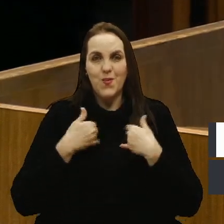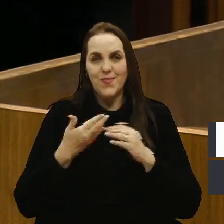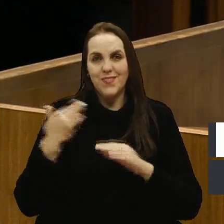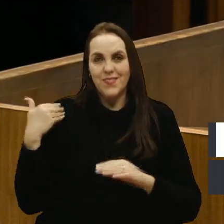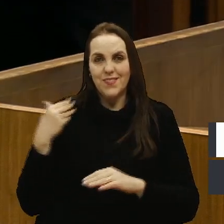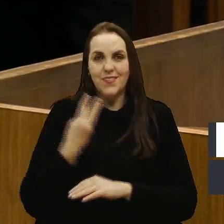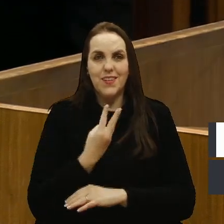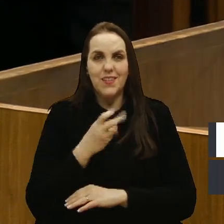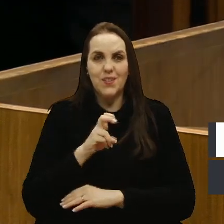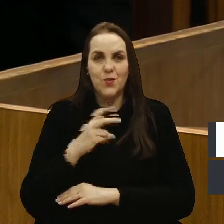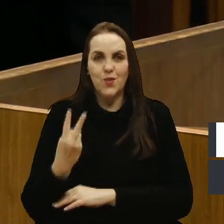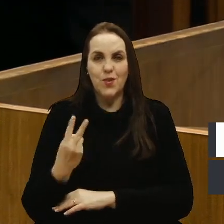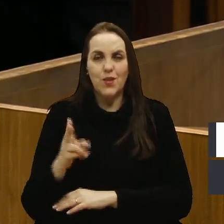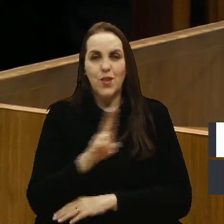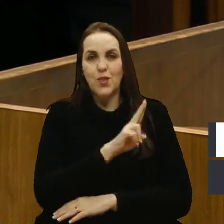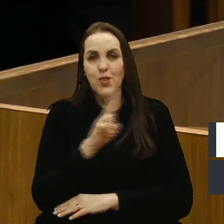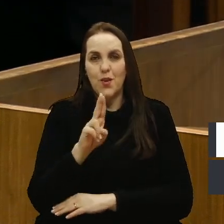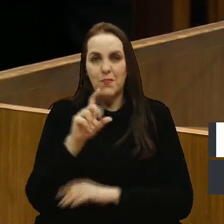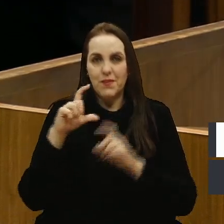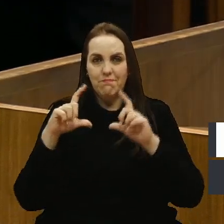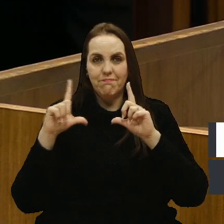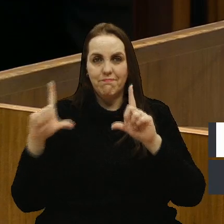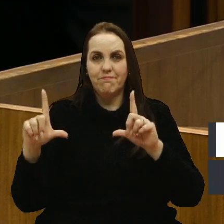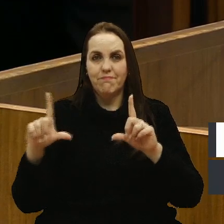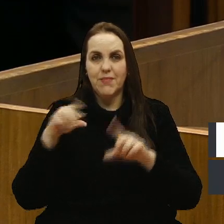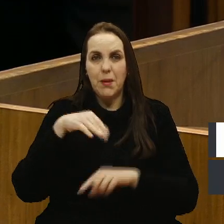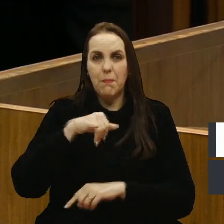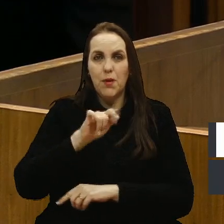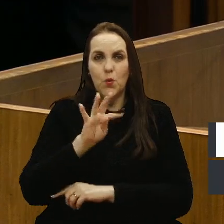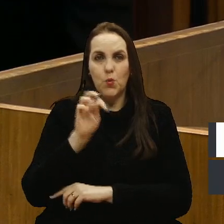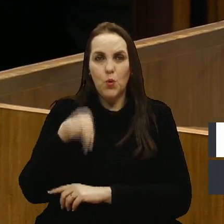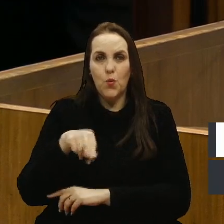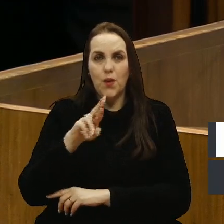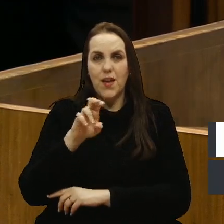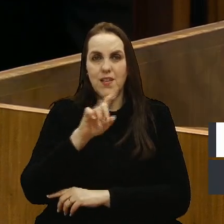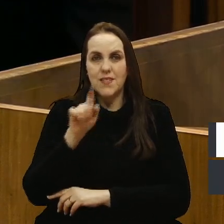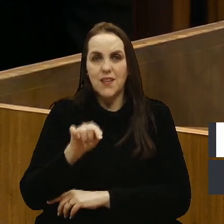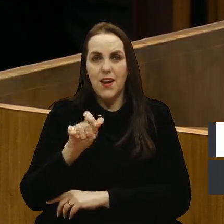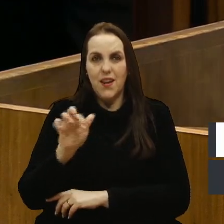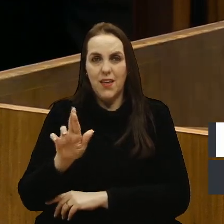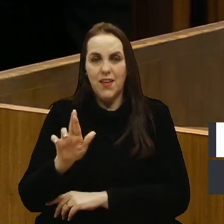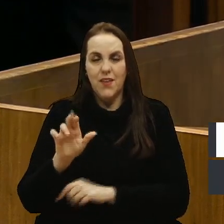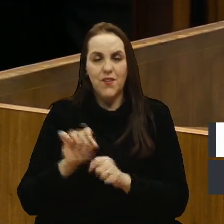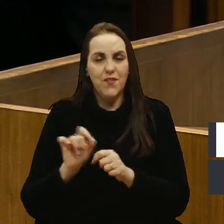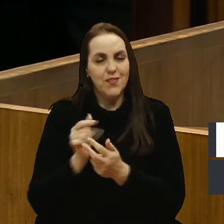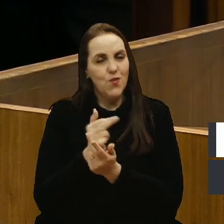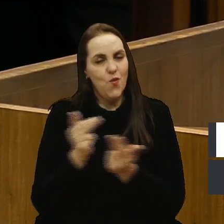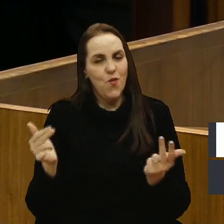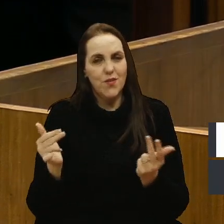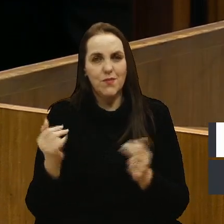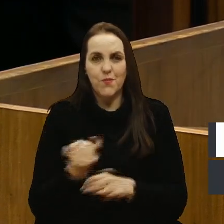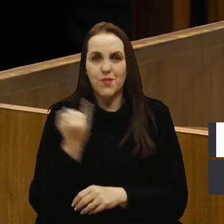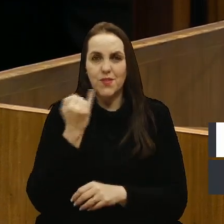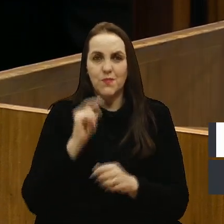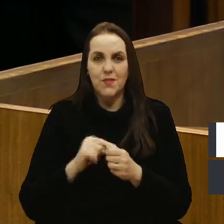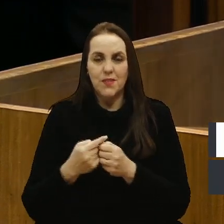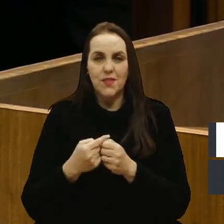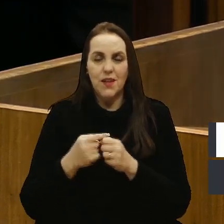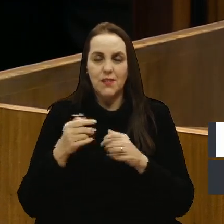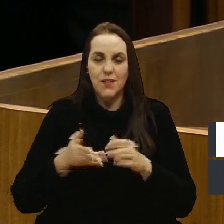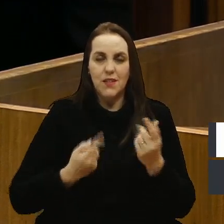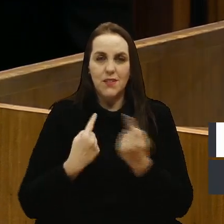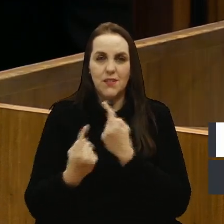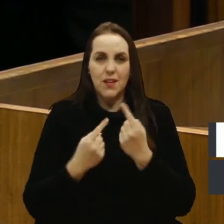352 e ver o nome de Milton Hessler, alguém que fez tanto pela nossa cidade, estampado nessa estrada municipal. Muito